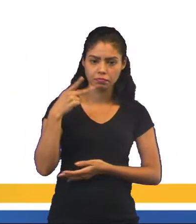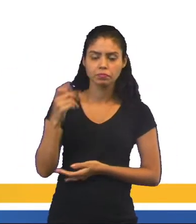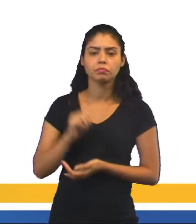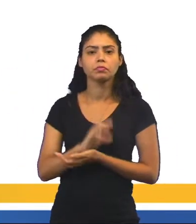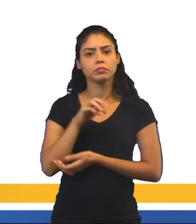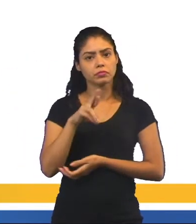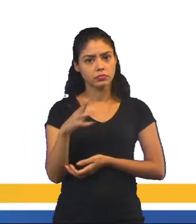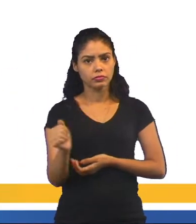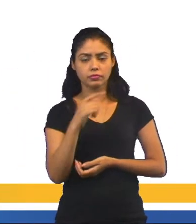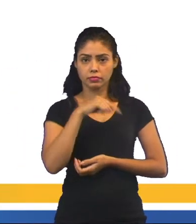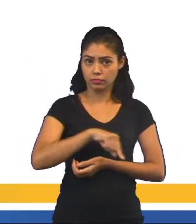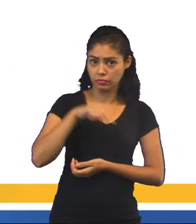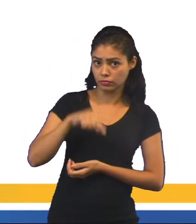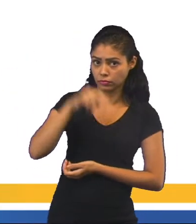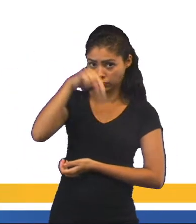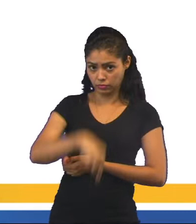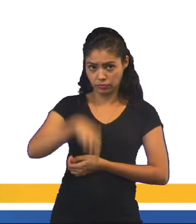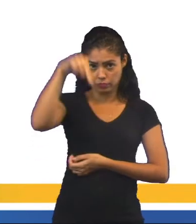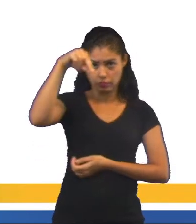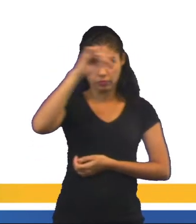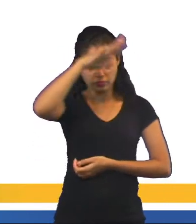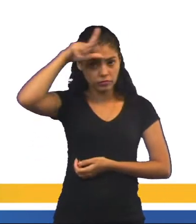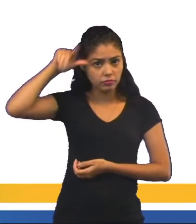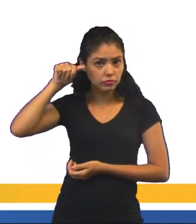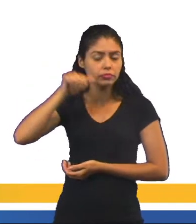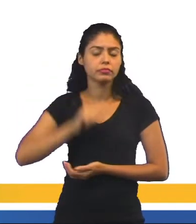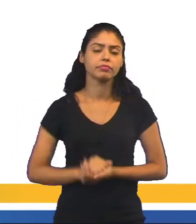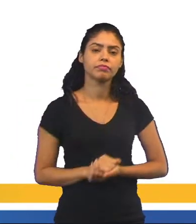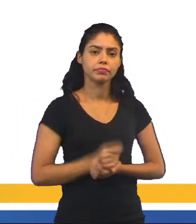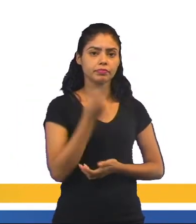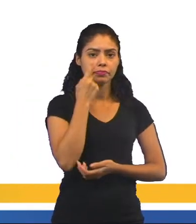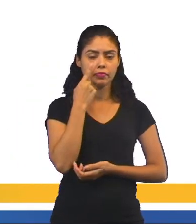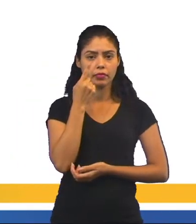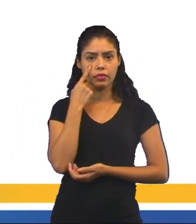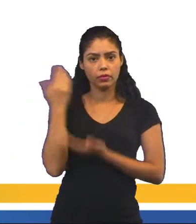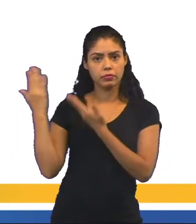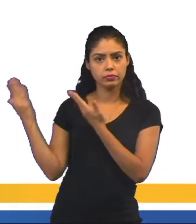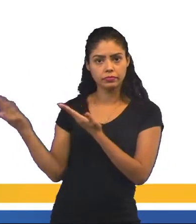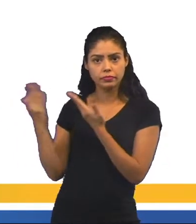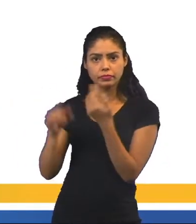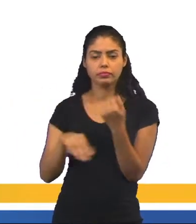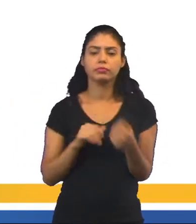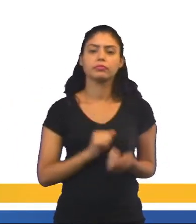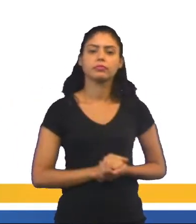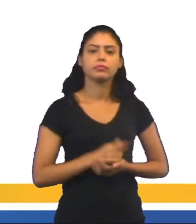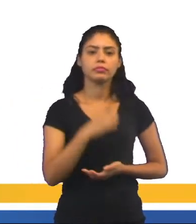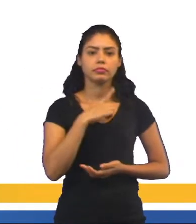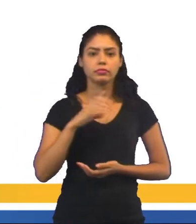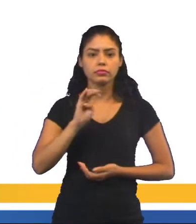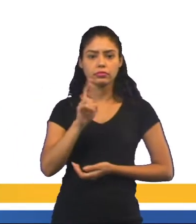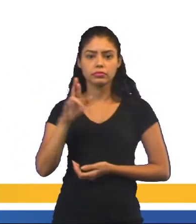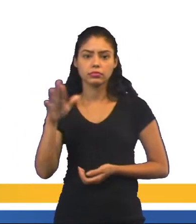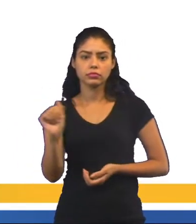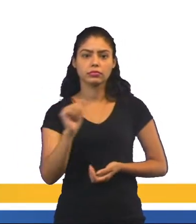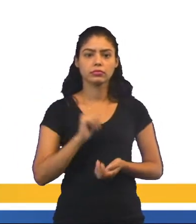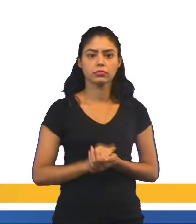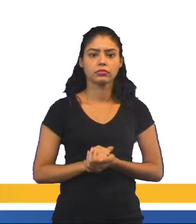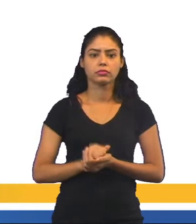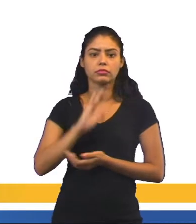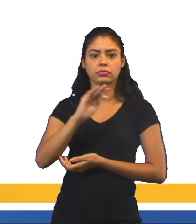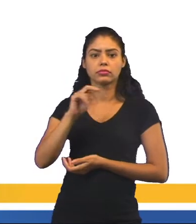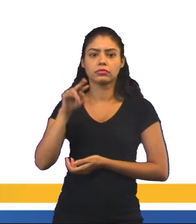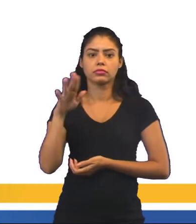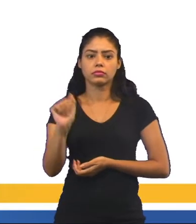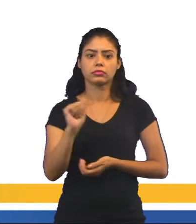de minérios aqui na região norte, ou na região amazônica, a gente queria fazer umas citações aí, que temos a bauxita,